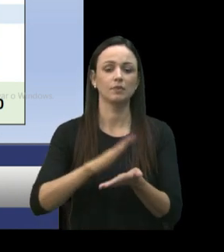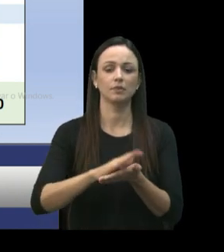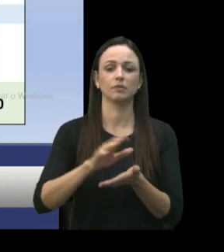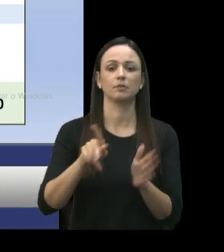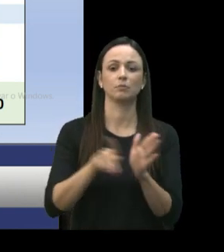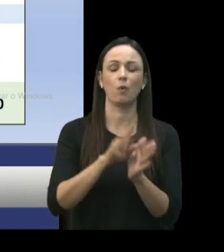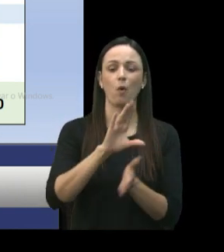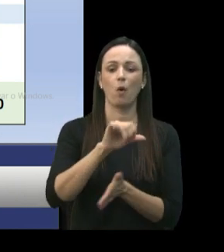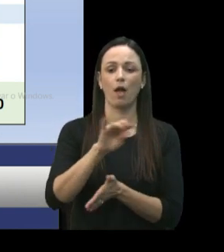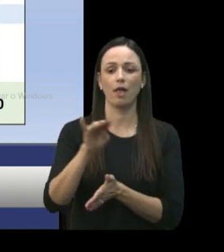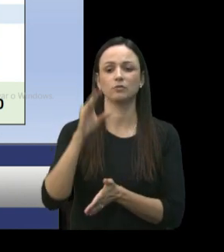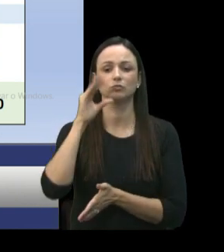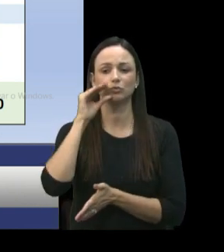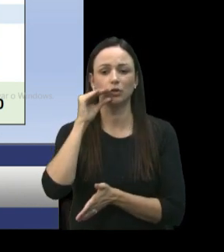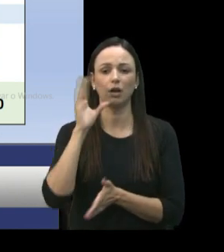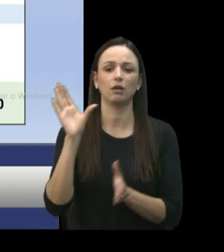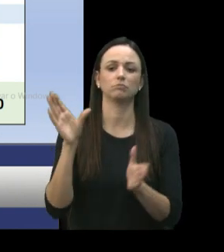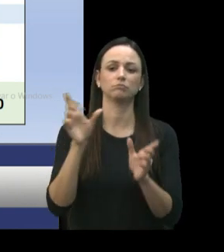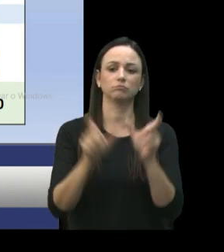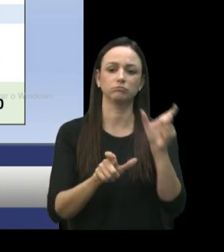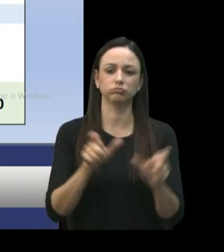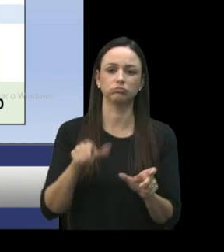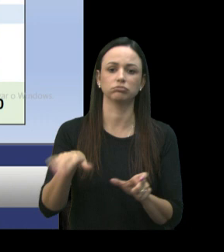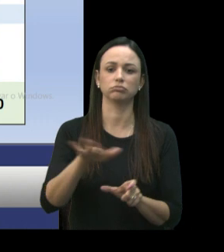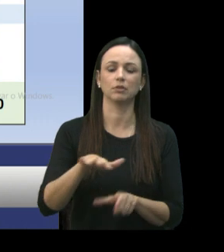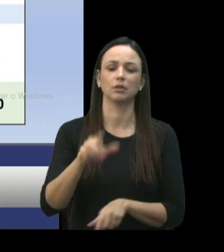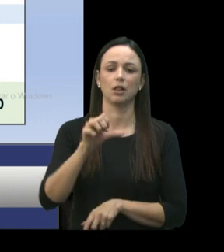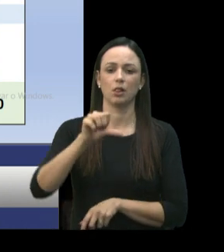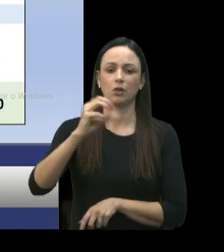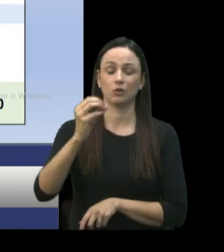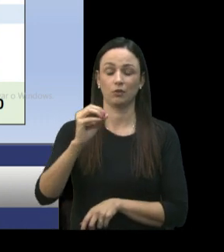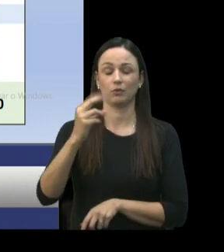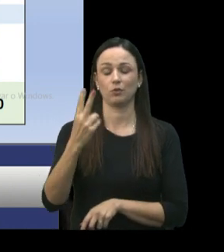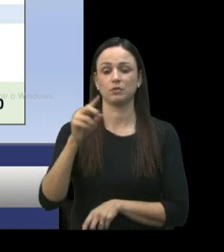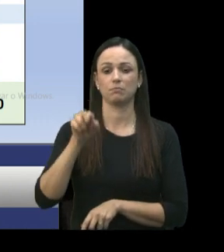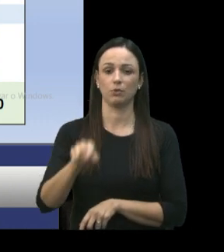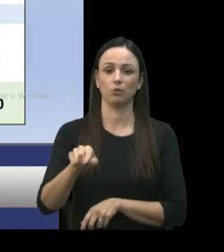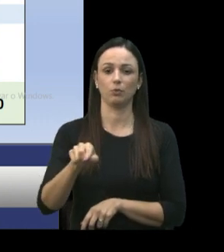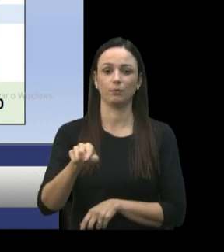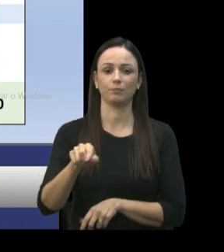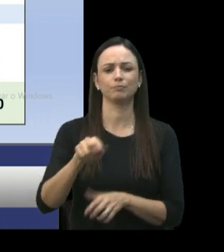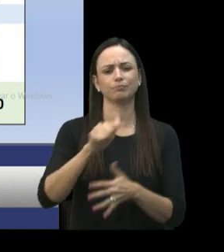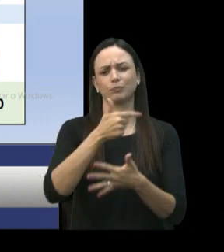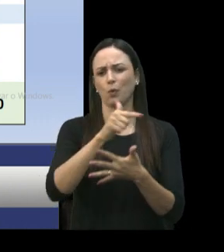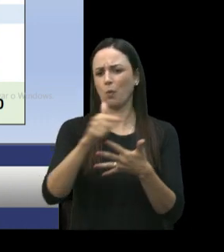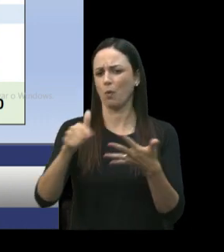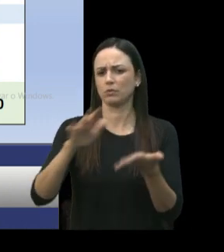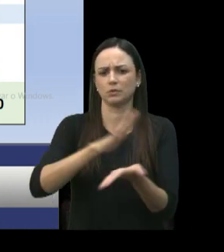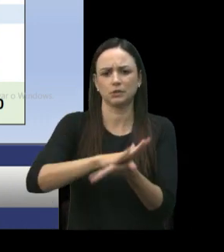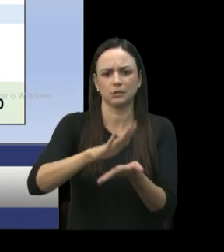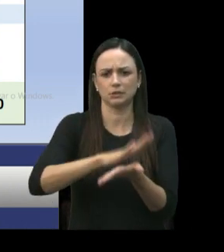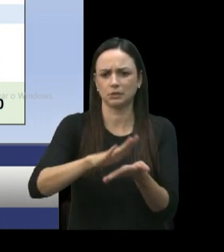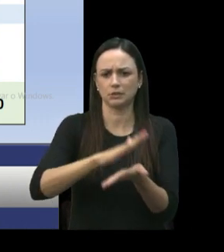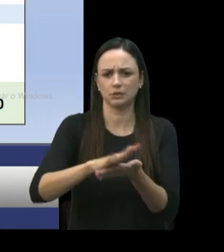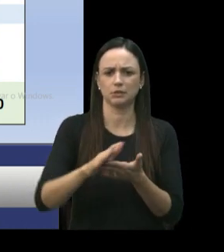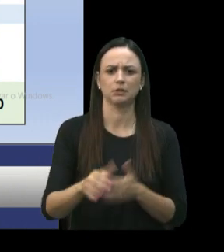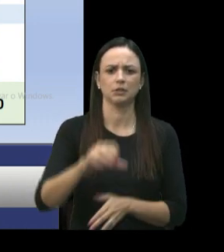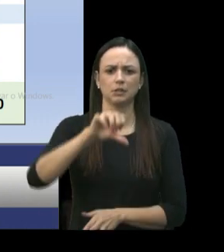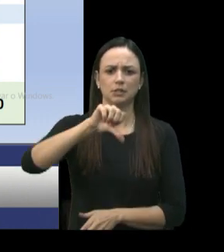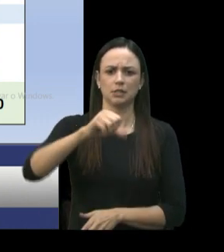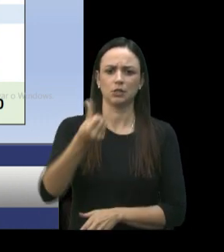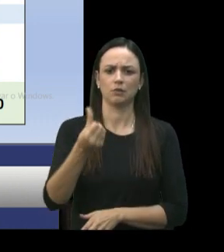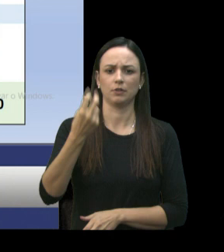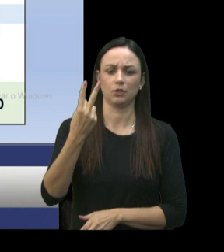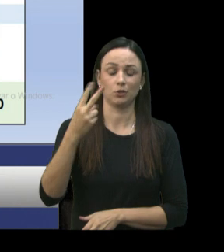correntes, pessoal e encargos sociais, 902.000. Outras despesas correntes,